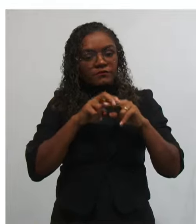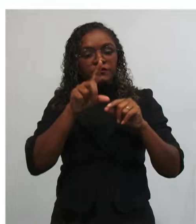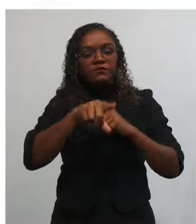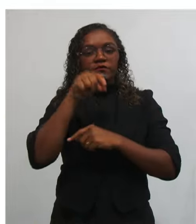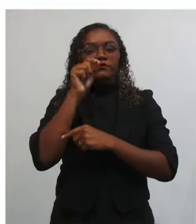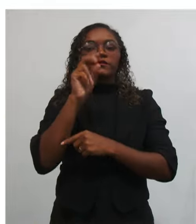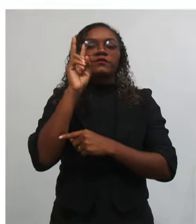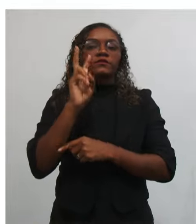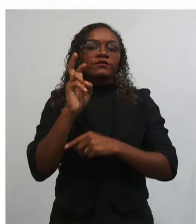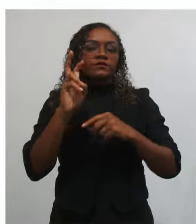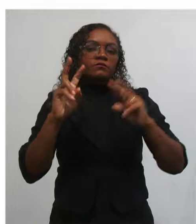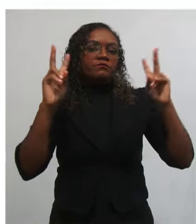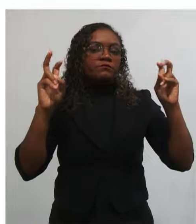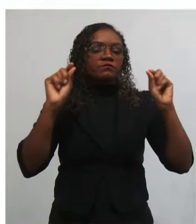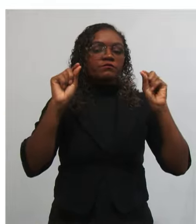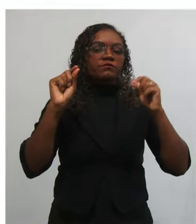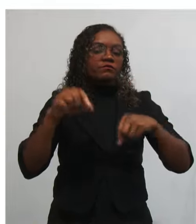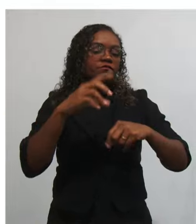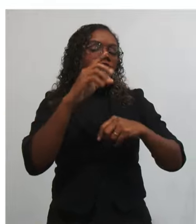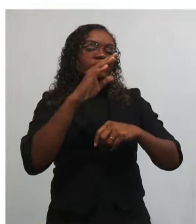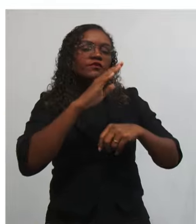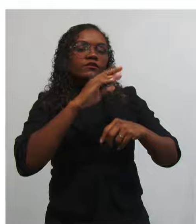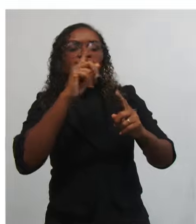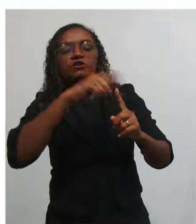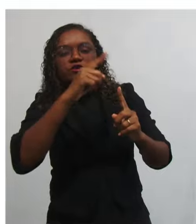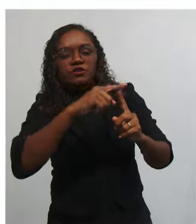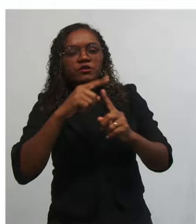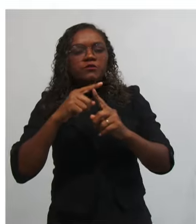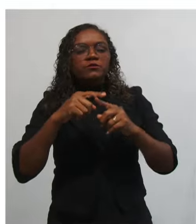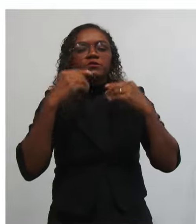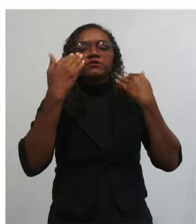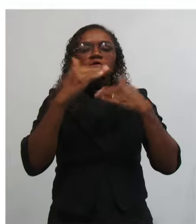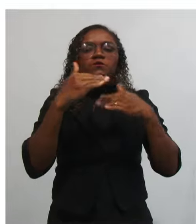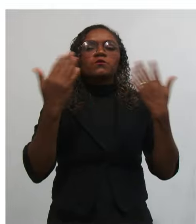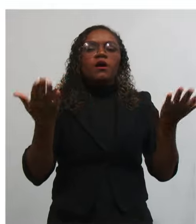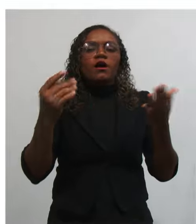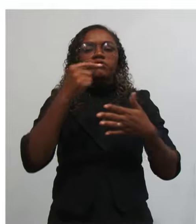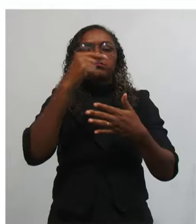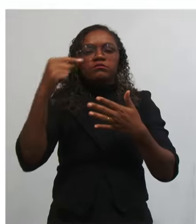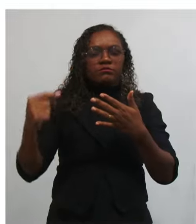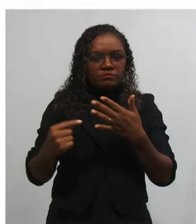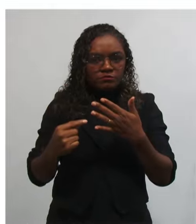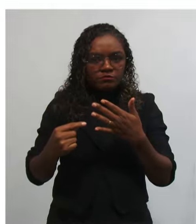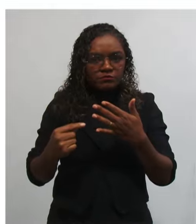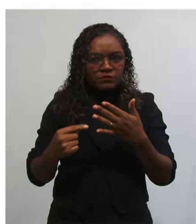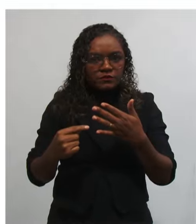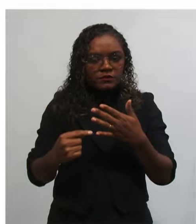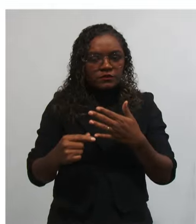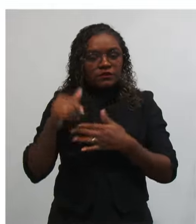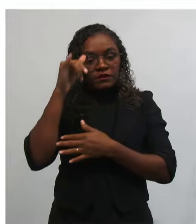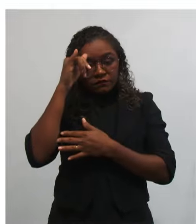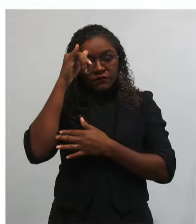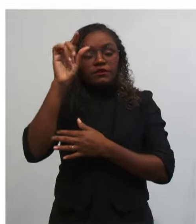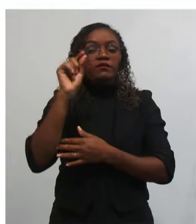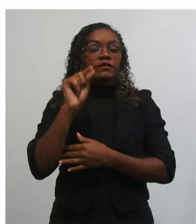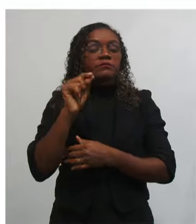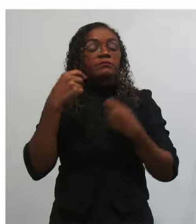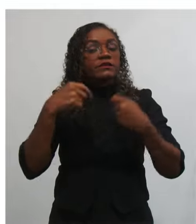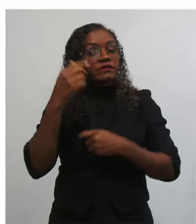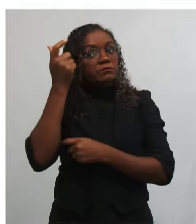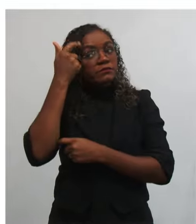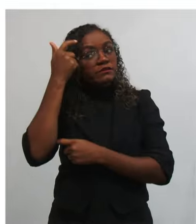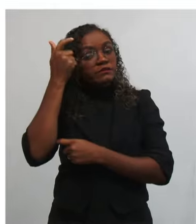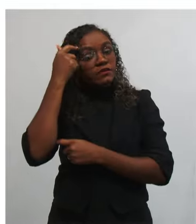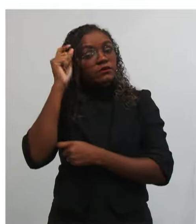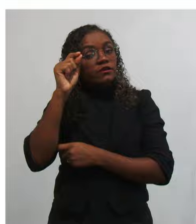de instrumentos é importante a gente pensar sobre as práticas de de provas surpresas né Muito utilizadas